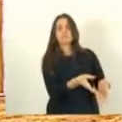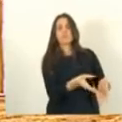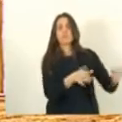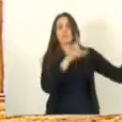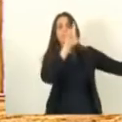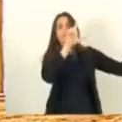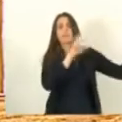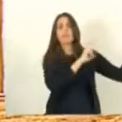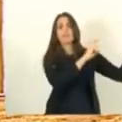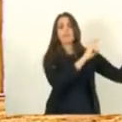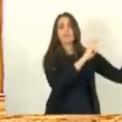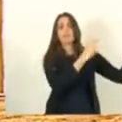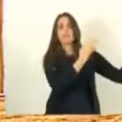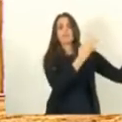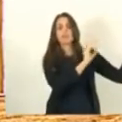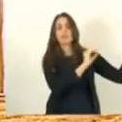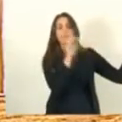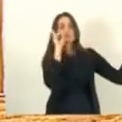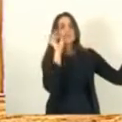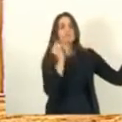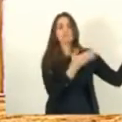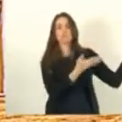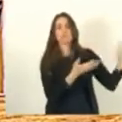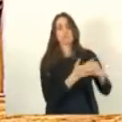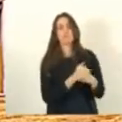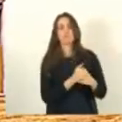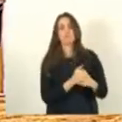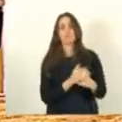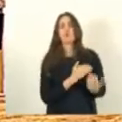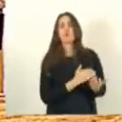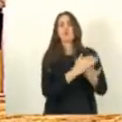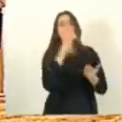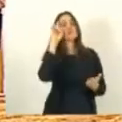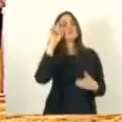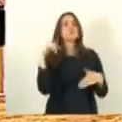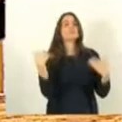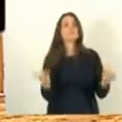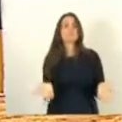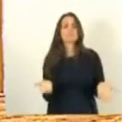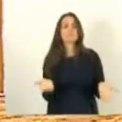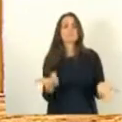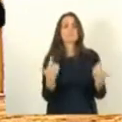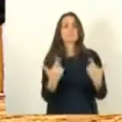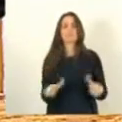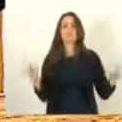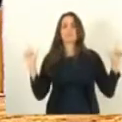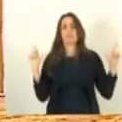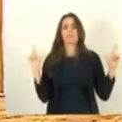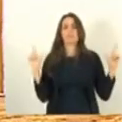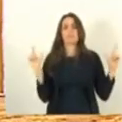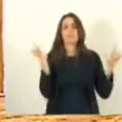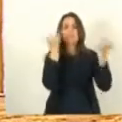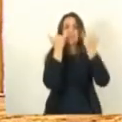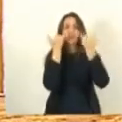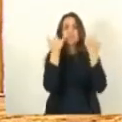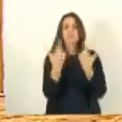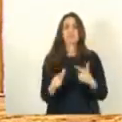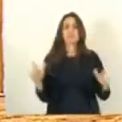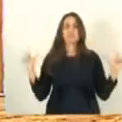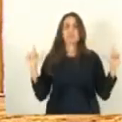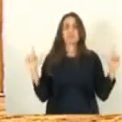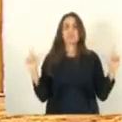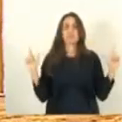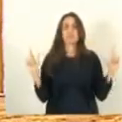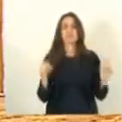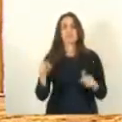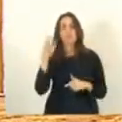placa, 540 dias. 540 dias a partir de qual data? Então, deputado Gandini, eu entendi o